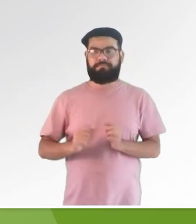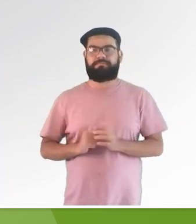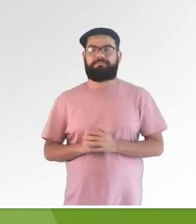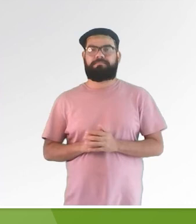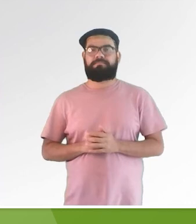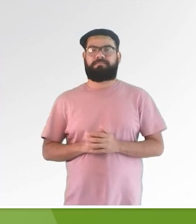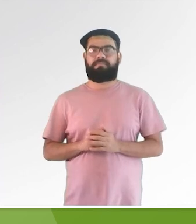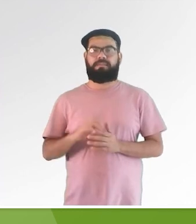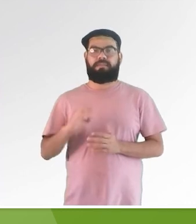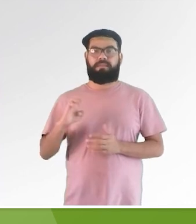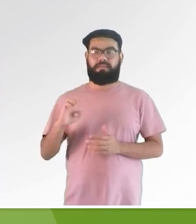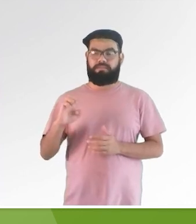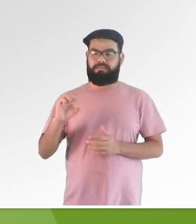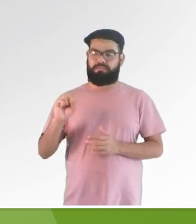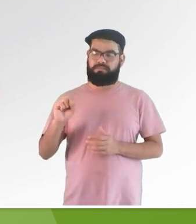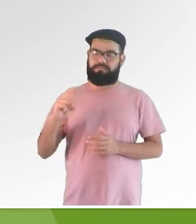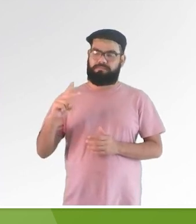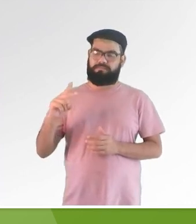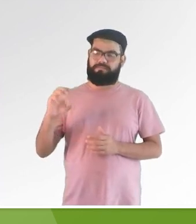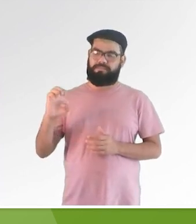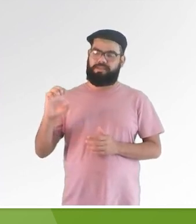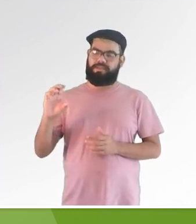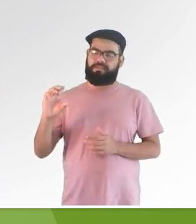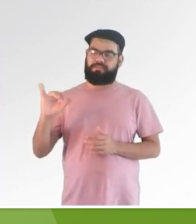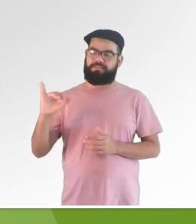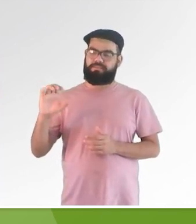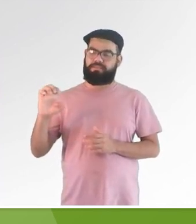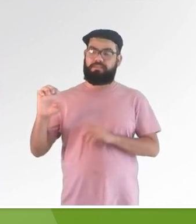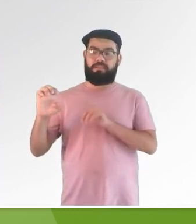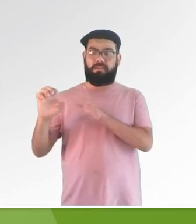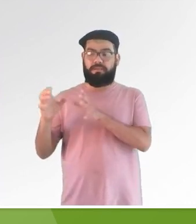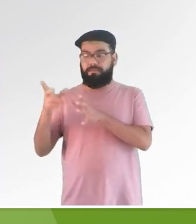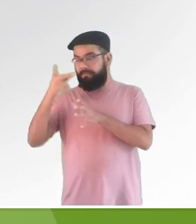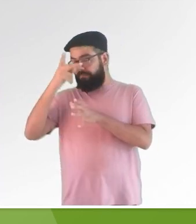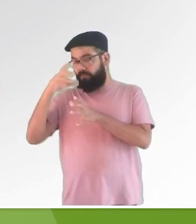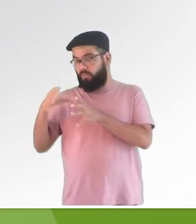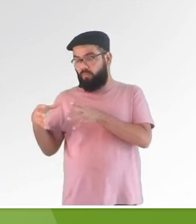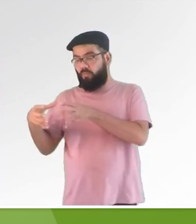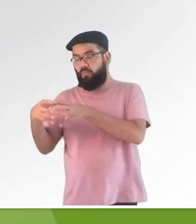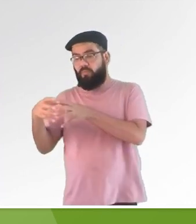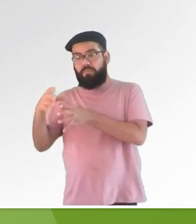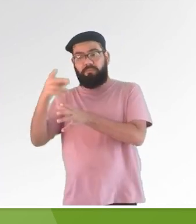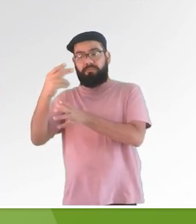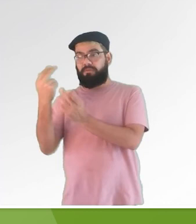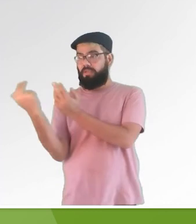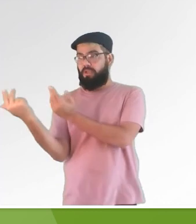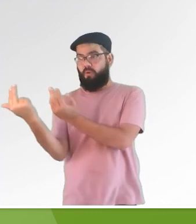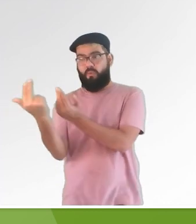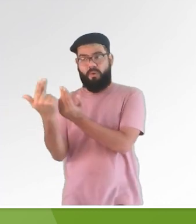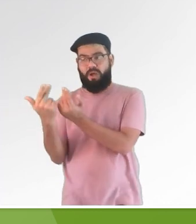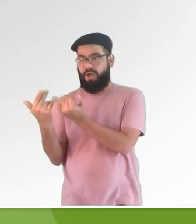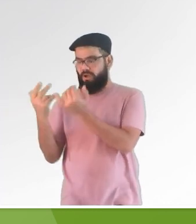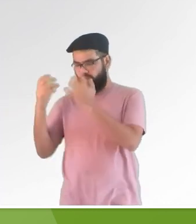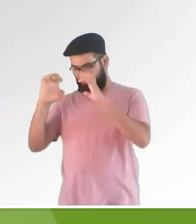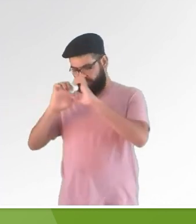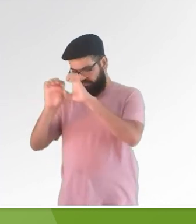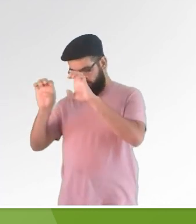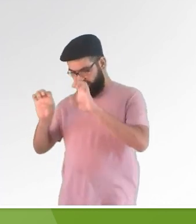né, significa que são indivíduos semelhantes estruturalmente, funcionalmente